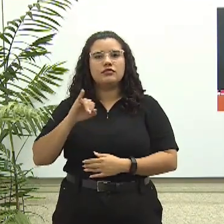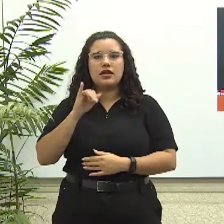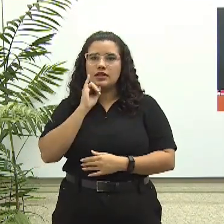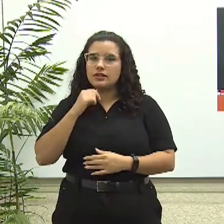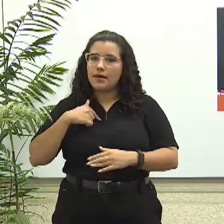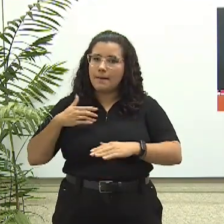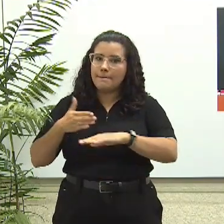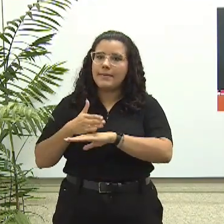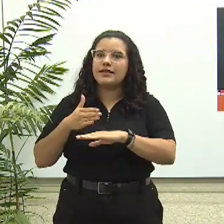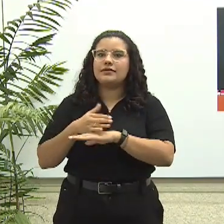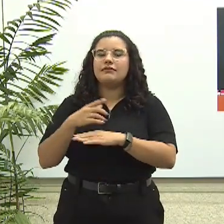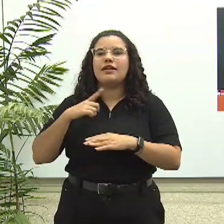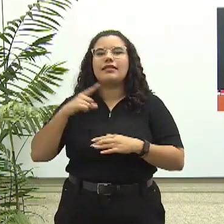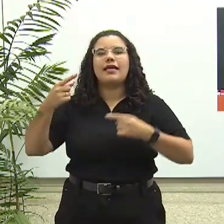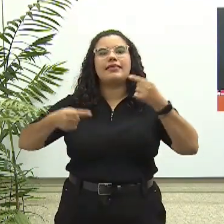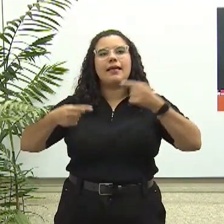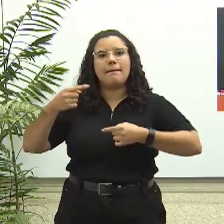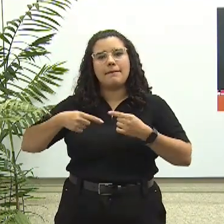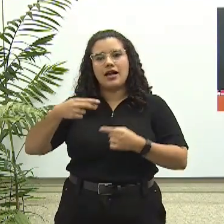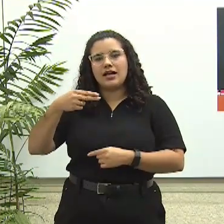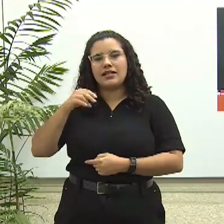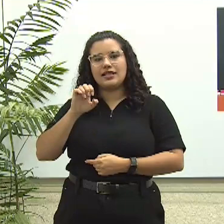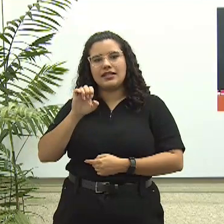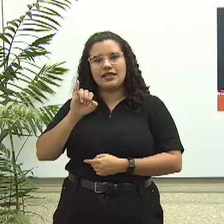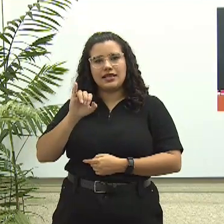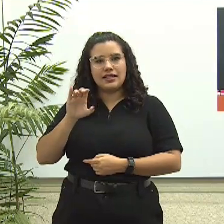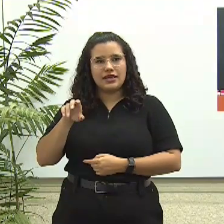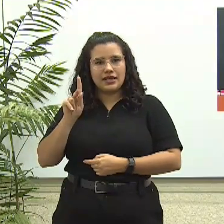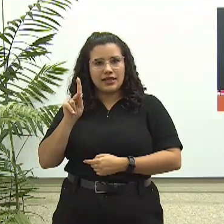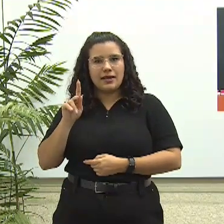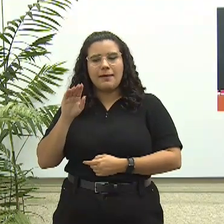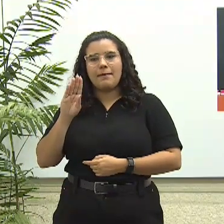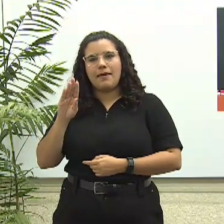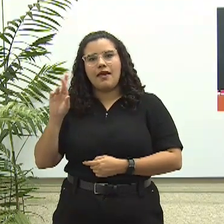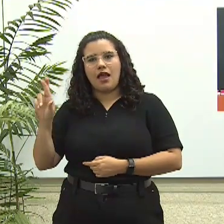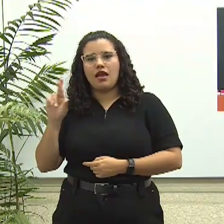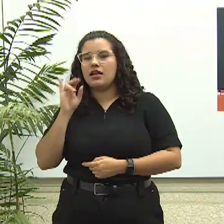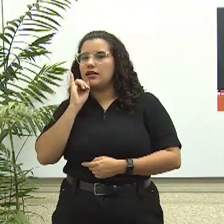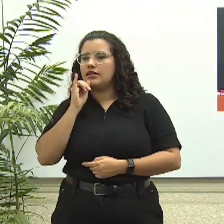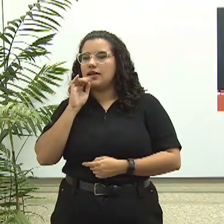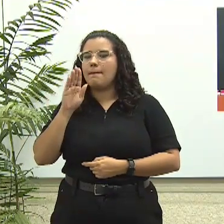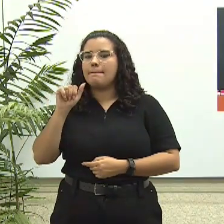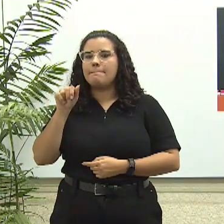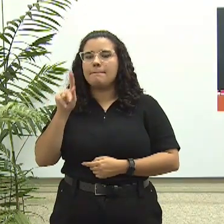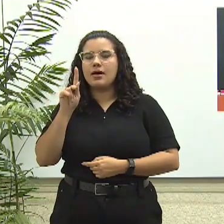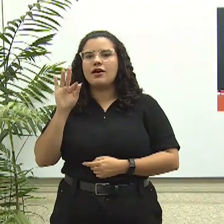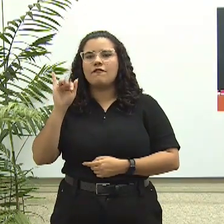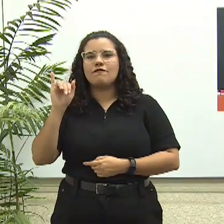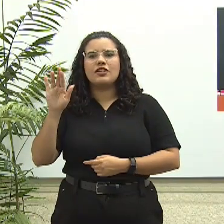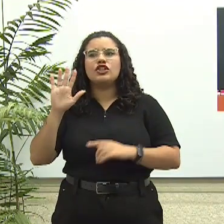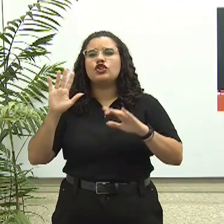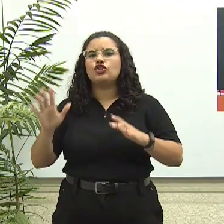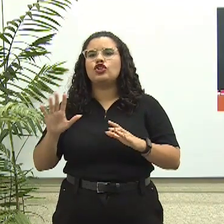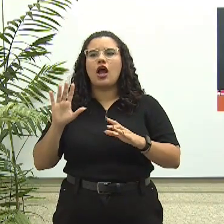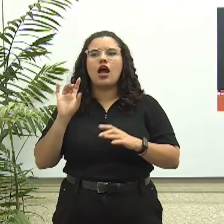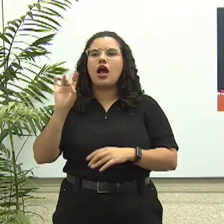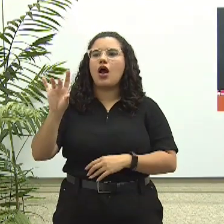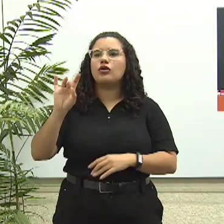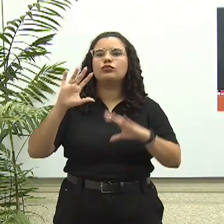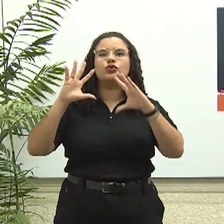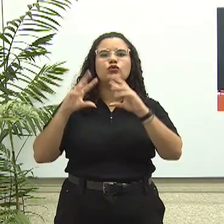um debate lá nos no no nick BR a diretora do buzzfeed falou buzzfeed já automatizou tudo com chat